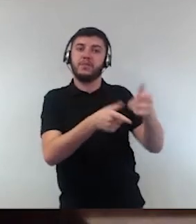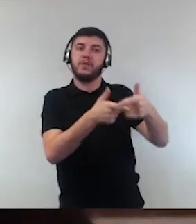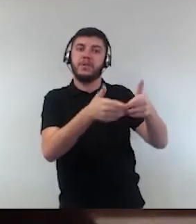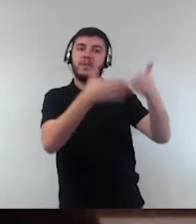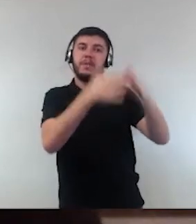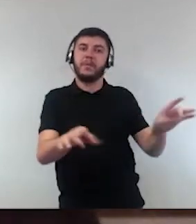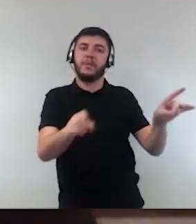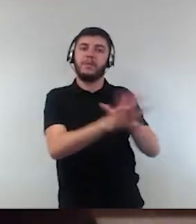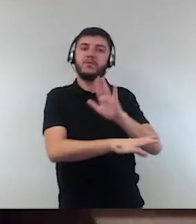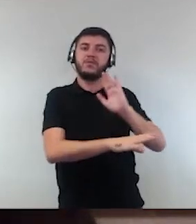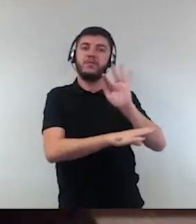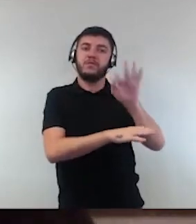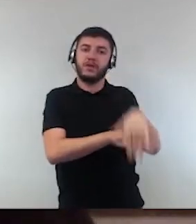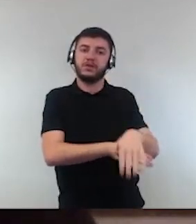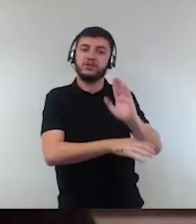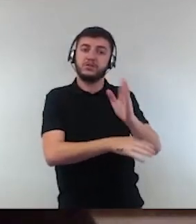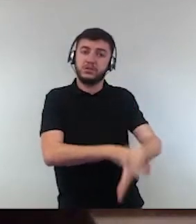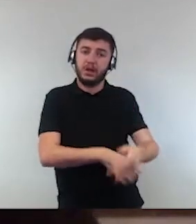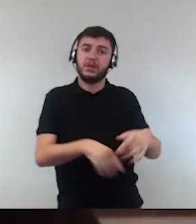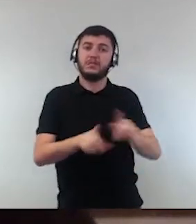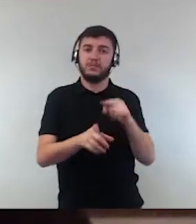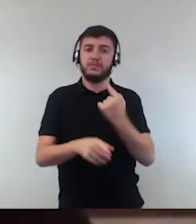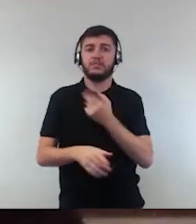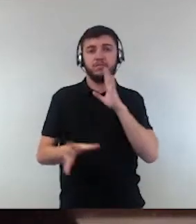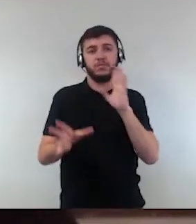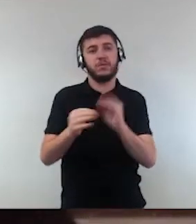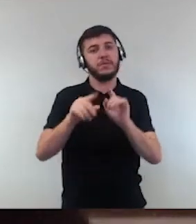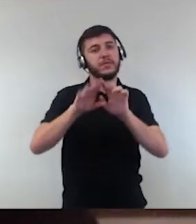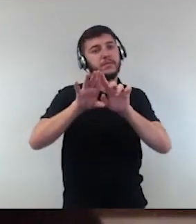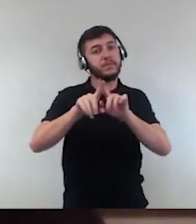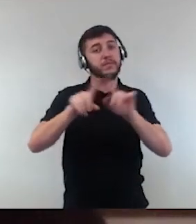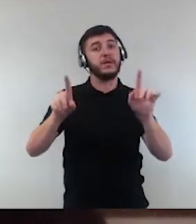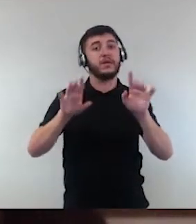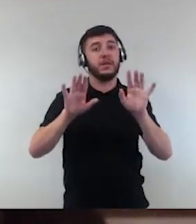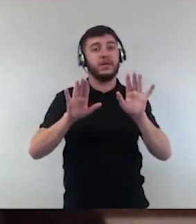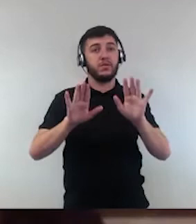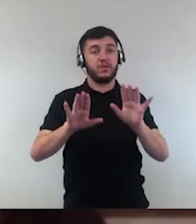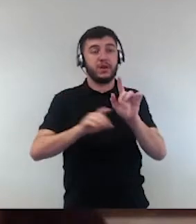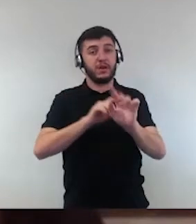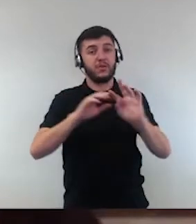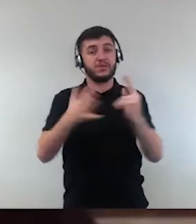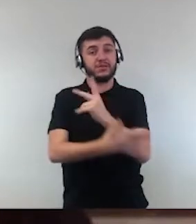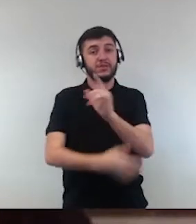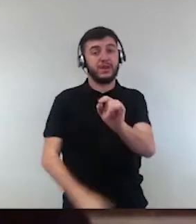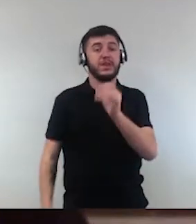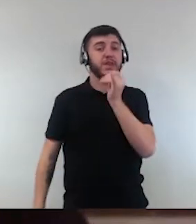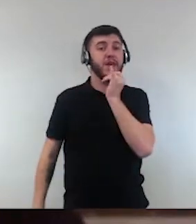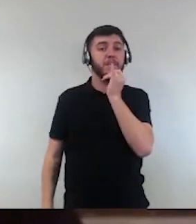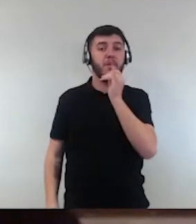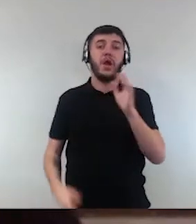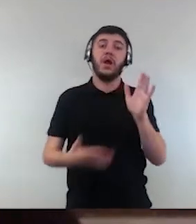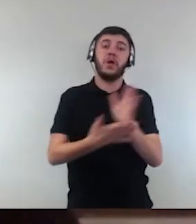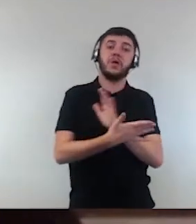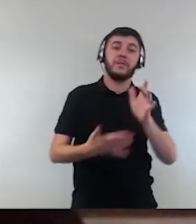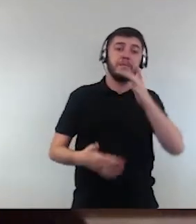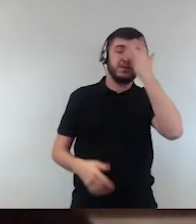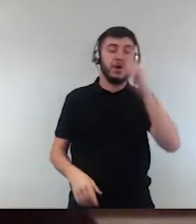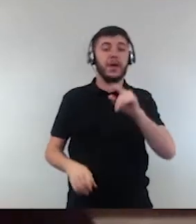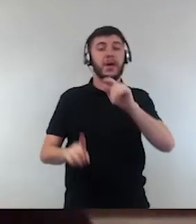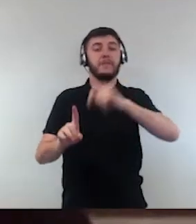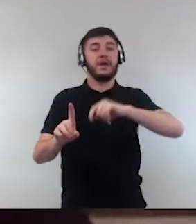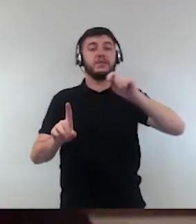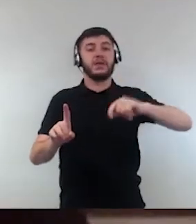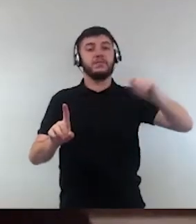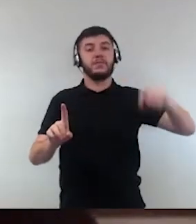sanado, pelo menos em princípio, né? Ou seja, quem ficar inadimplente por 3 meses não vai haver